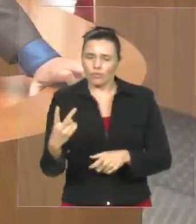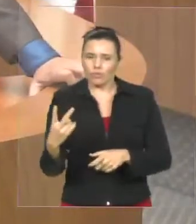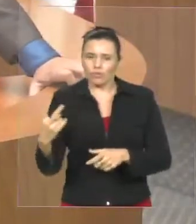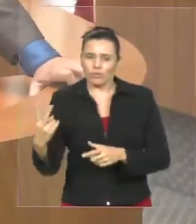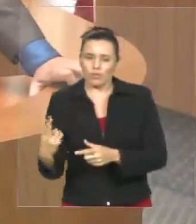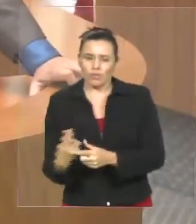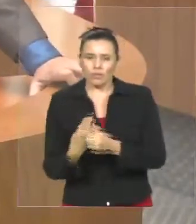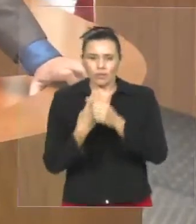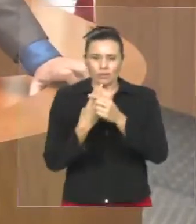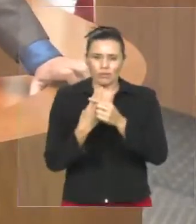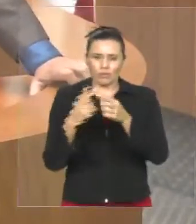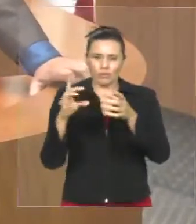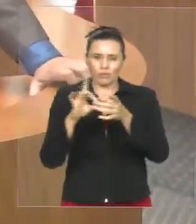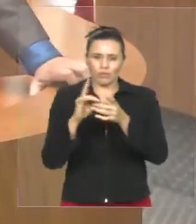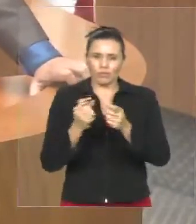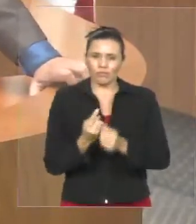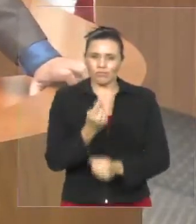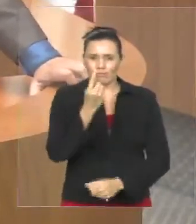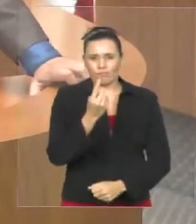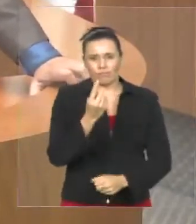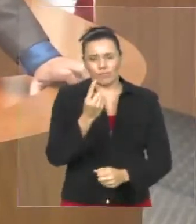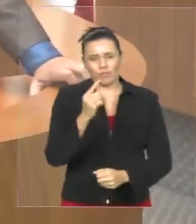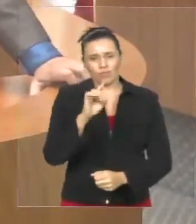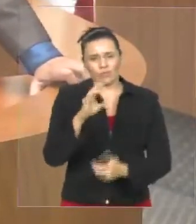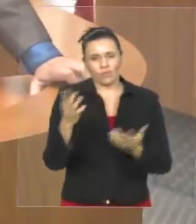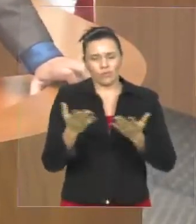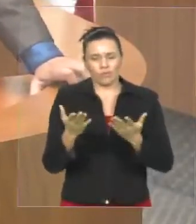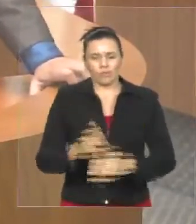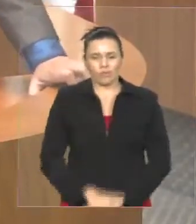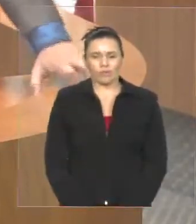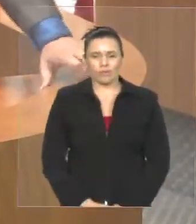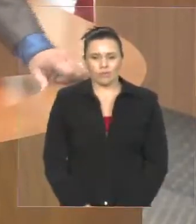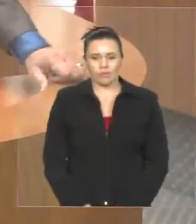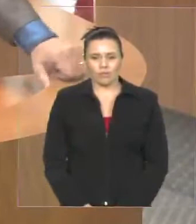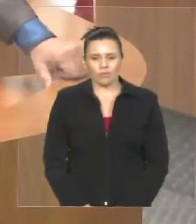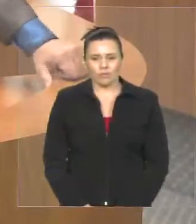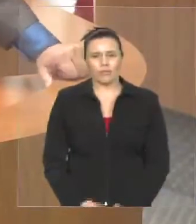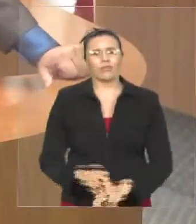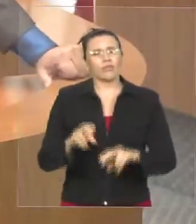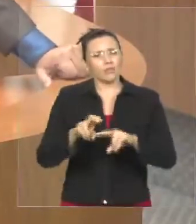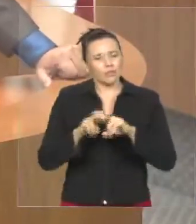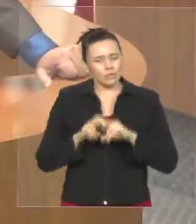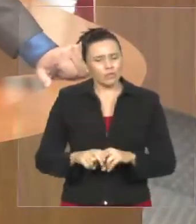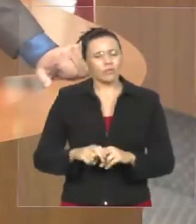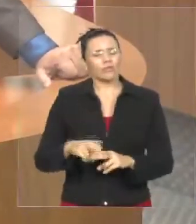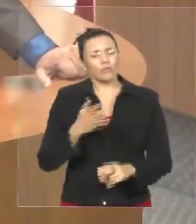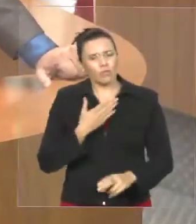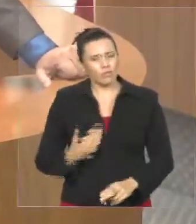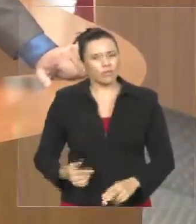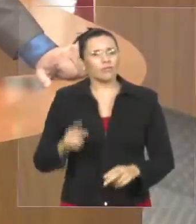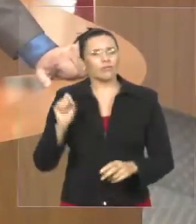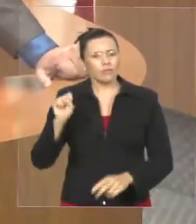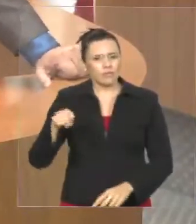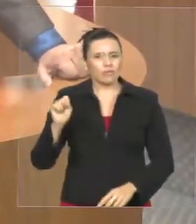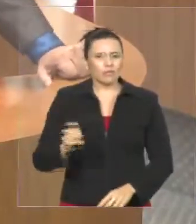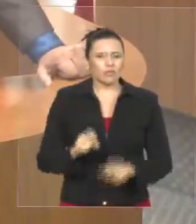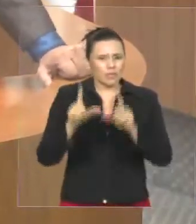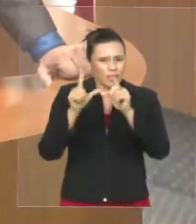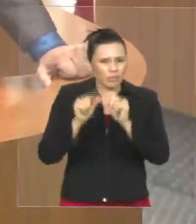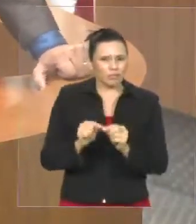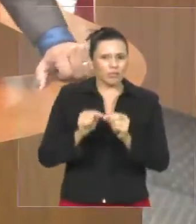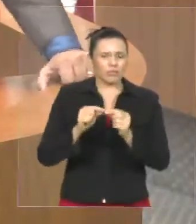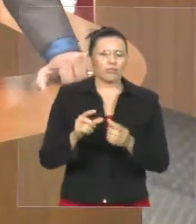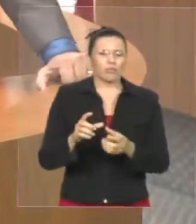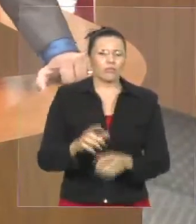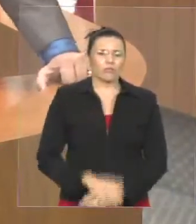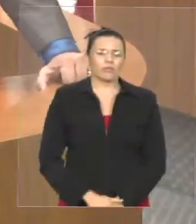custeio que hoje aumenta no estado do Maranhão é custeio com os gastos públicos, deputado Bira. O